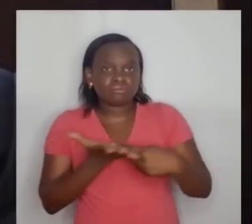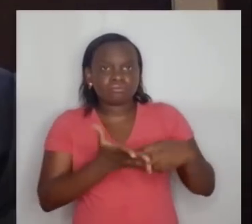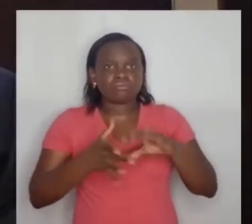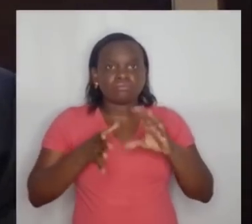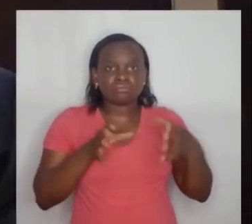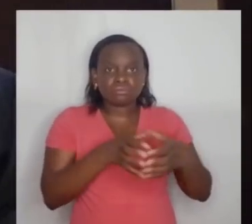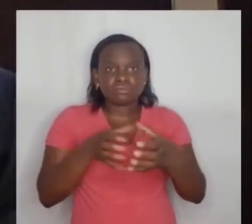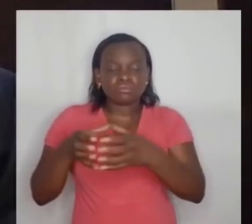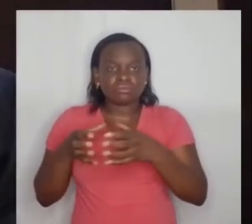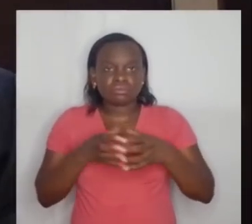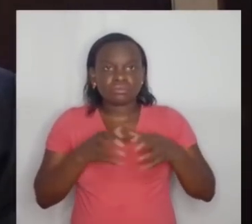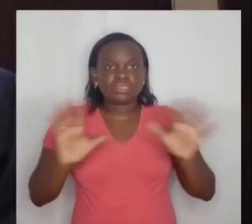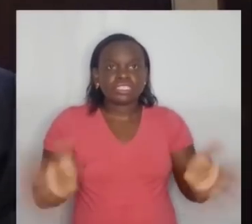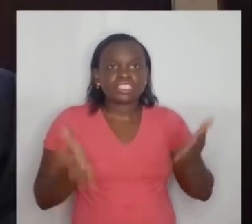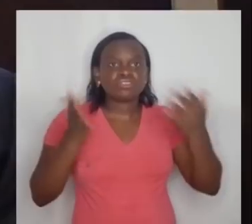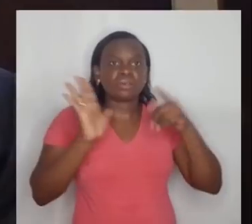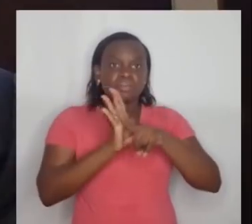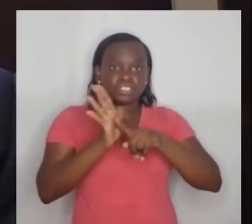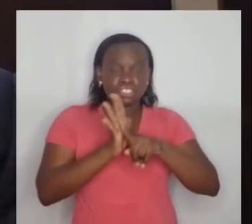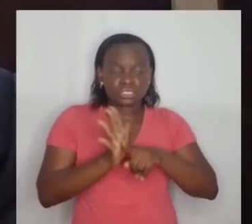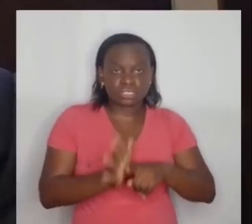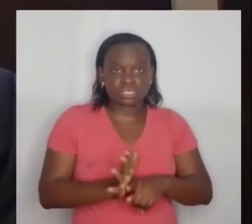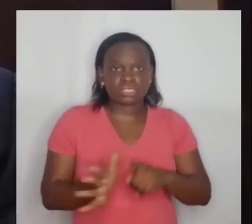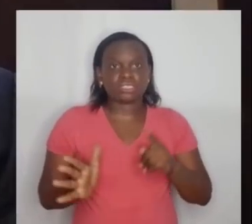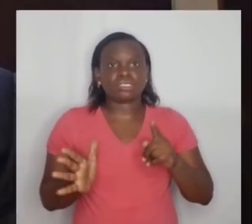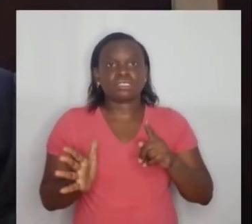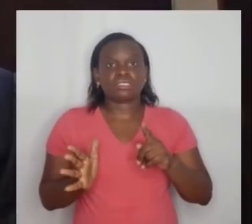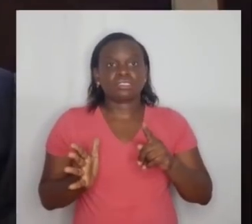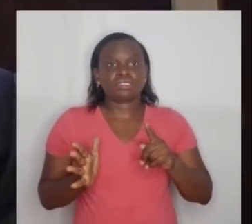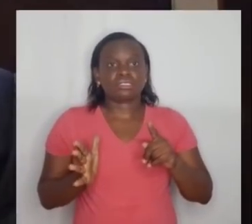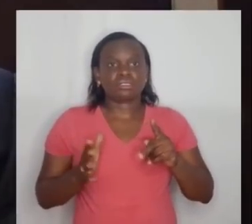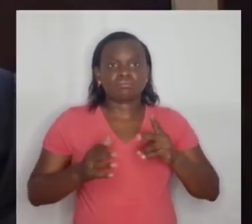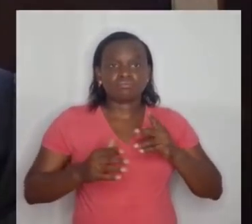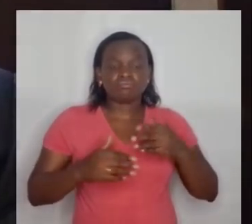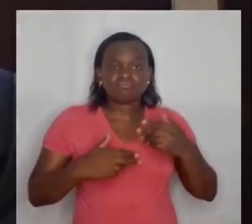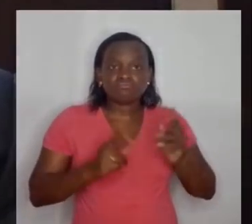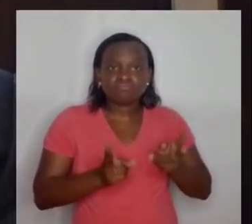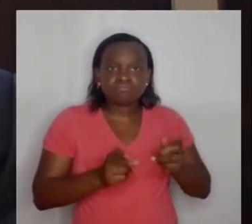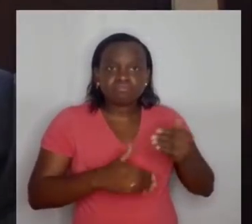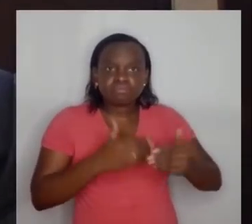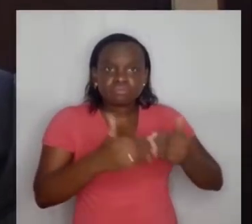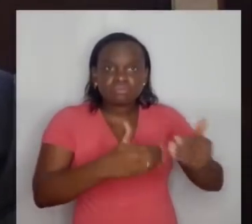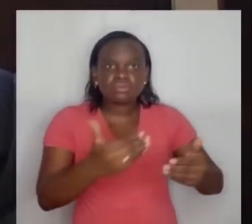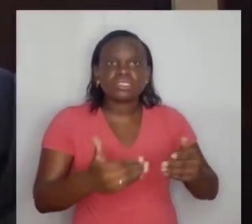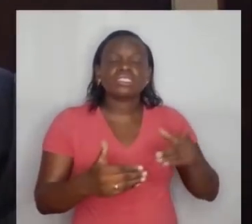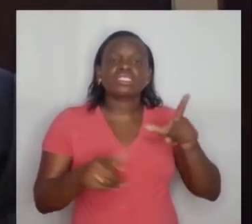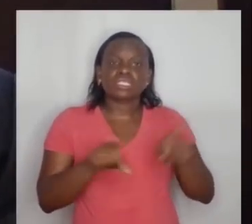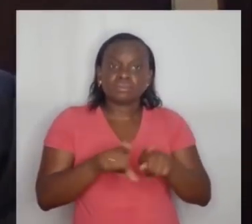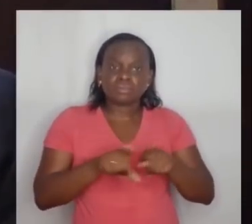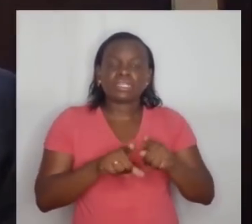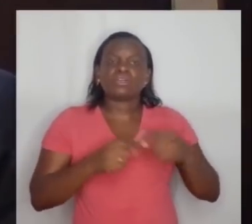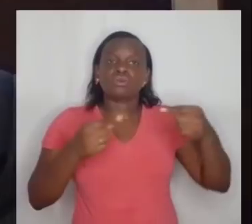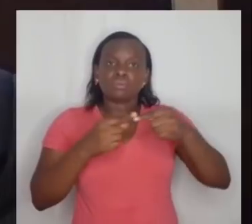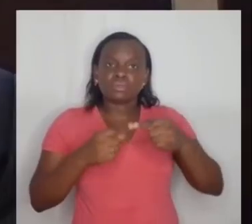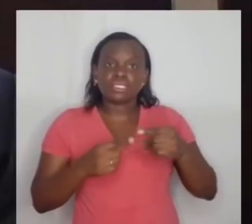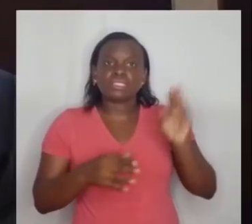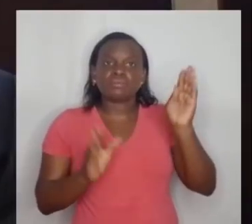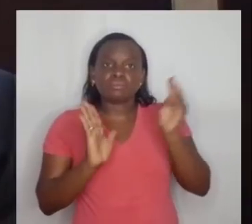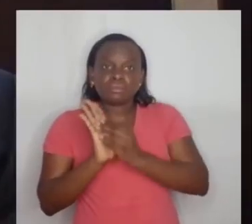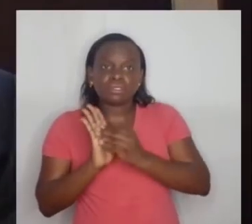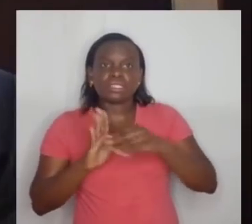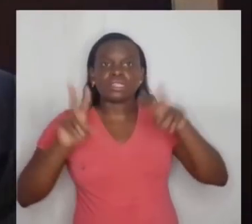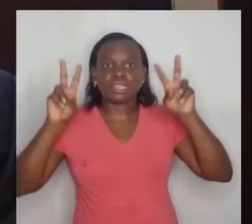incentivar que pesquisas em andamento incluíssem temas